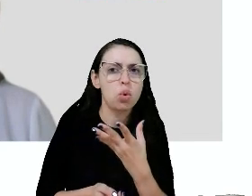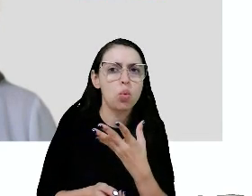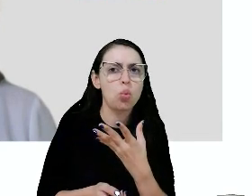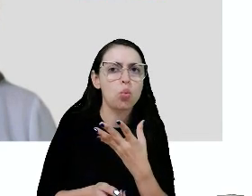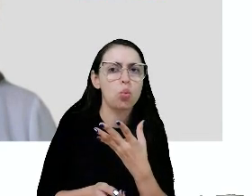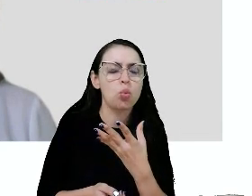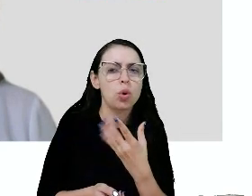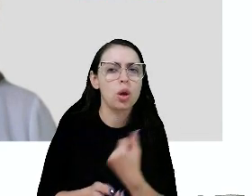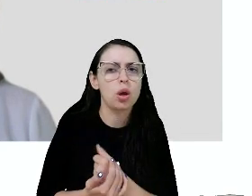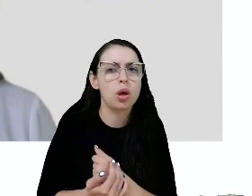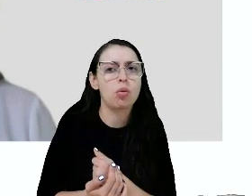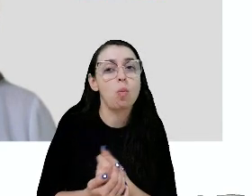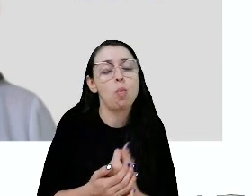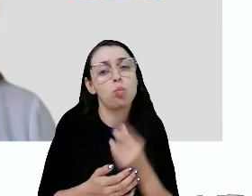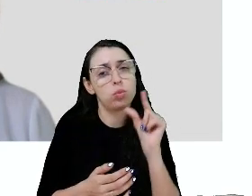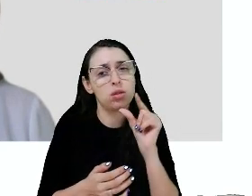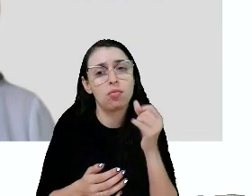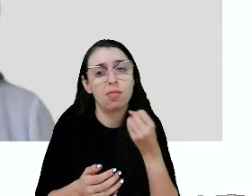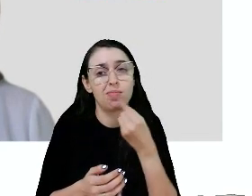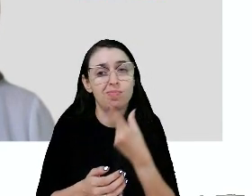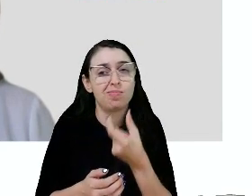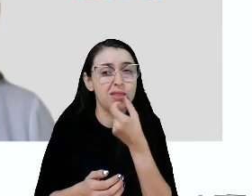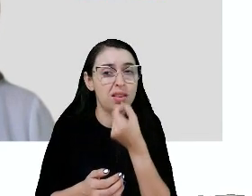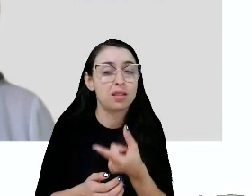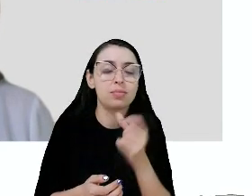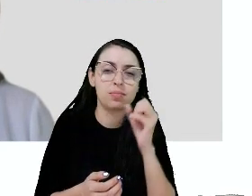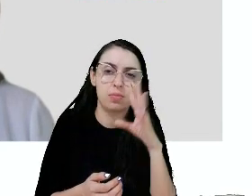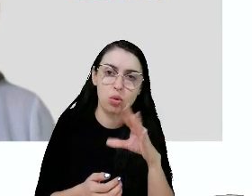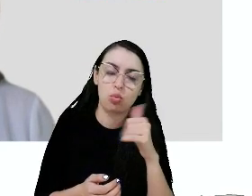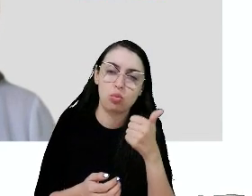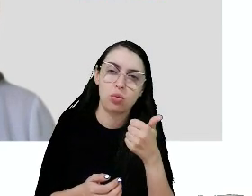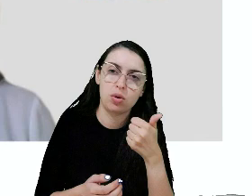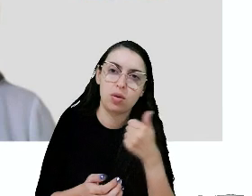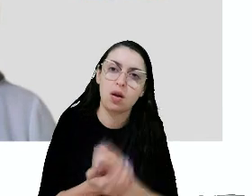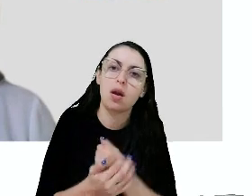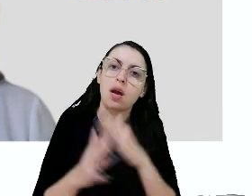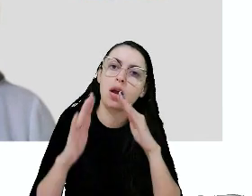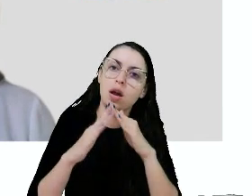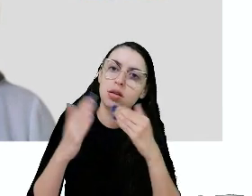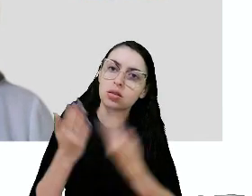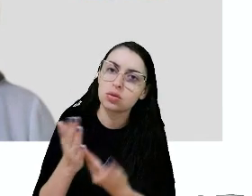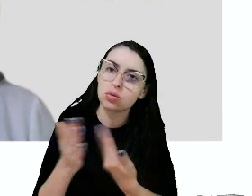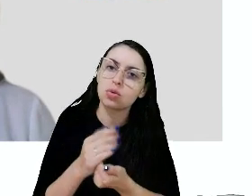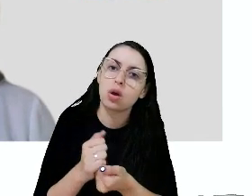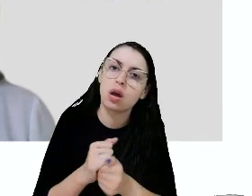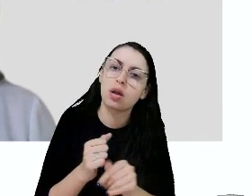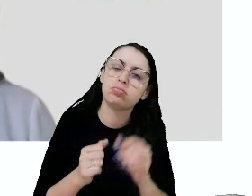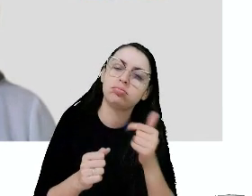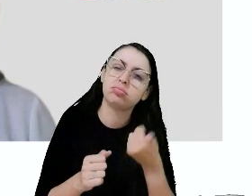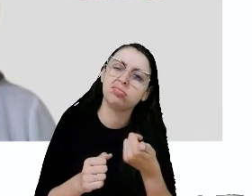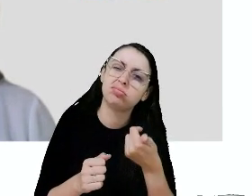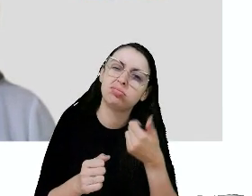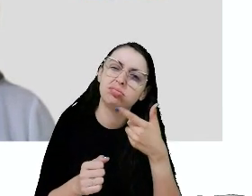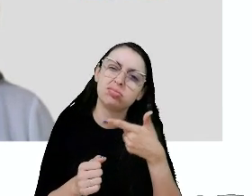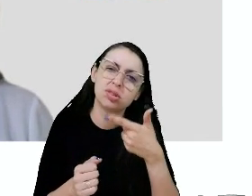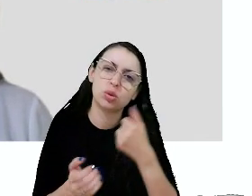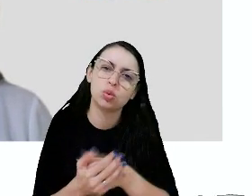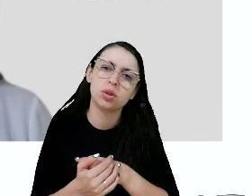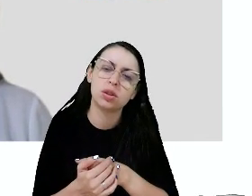positivo e um enormemente negativo. Detalhe positivo. A escola, então, já de um mês ou